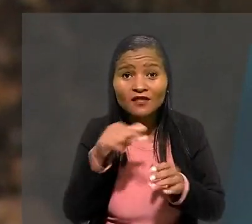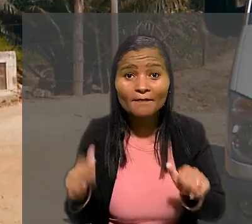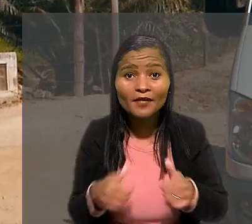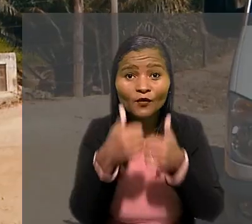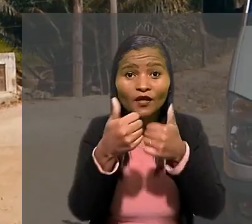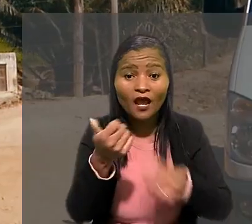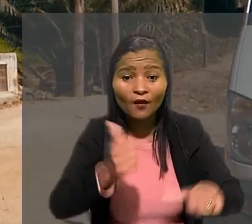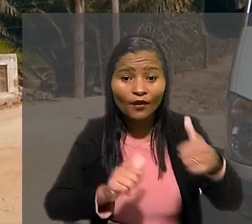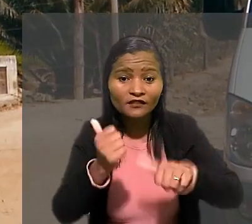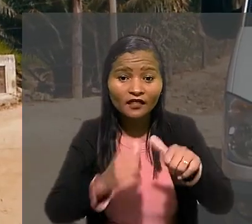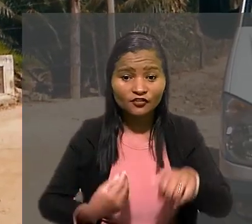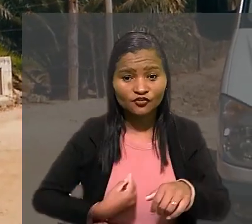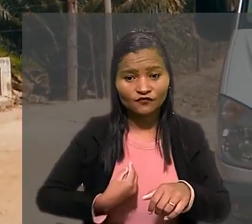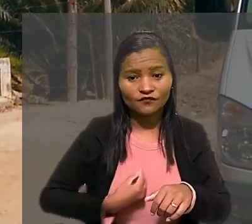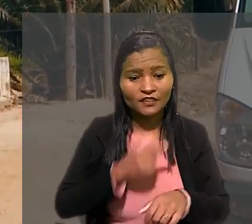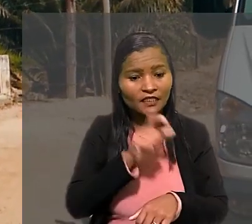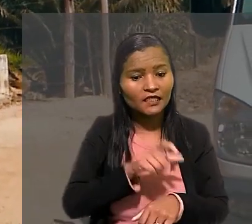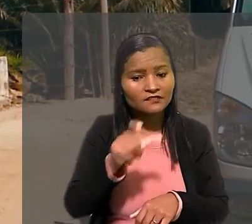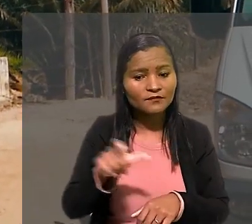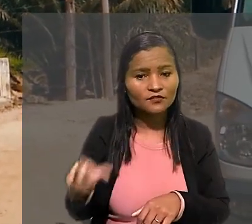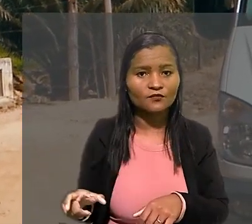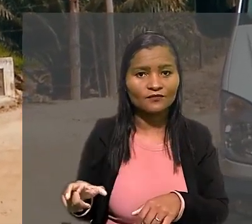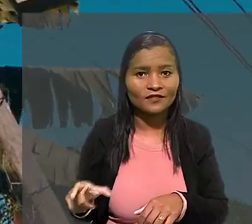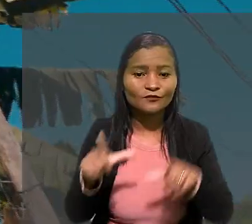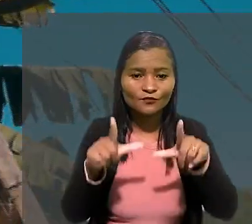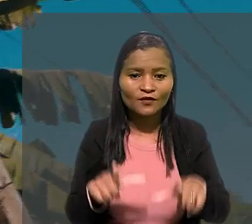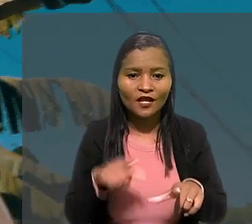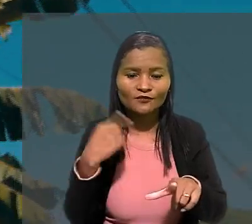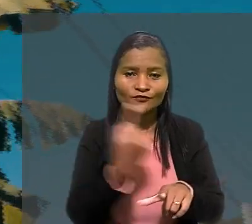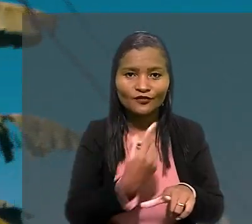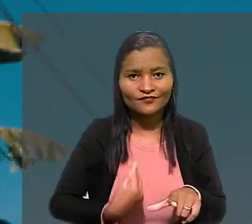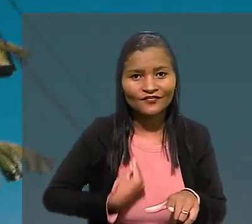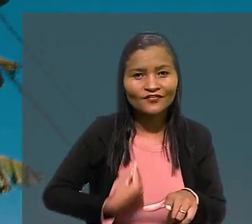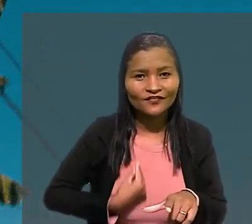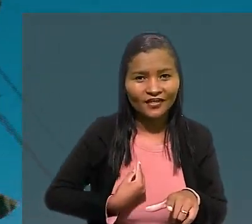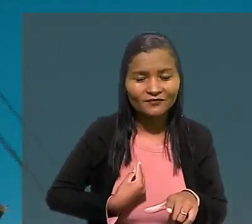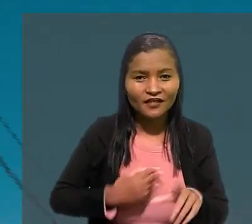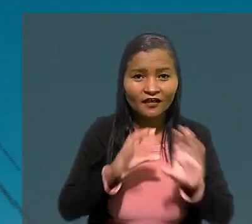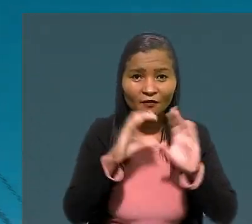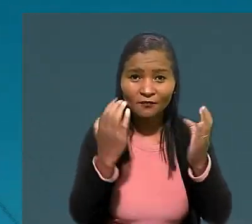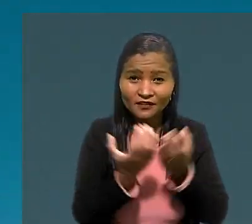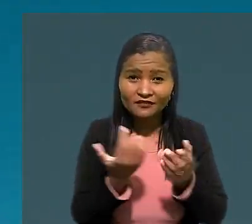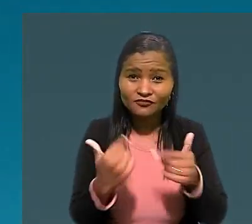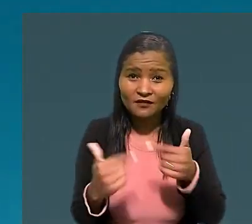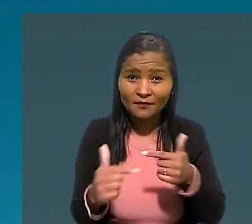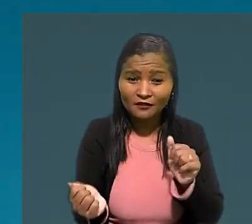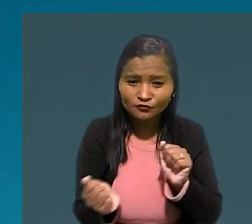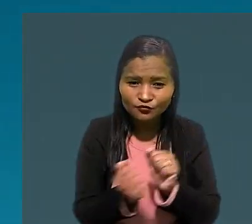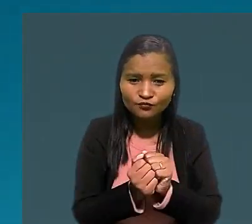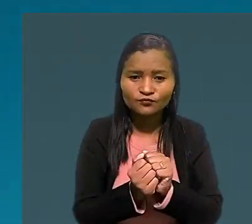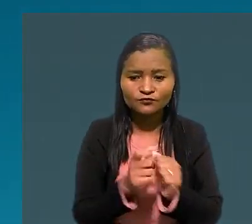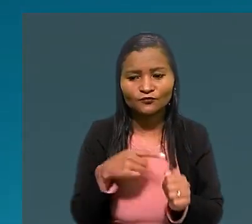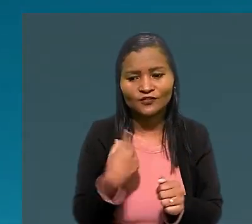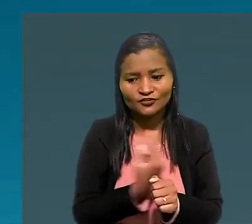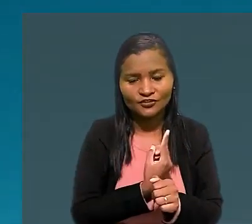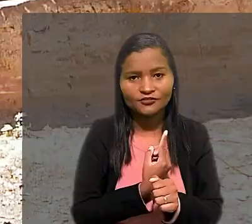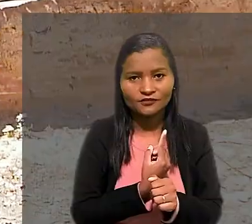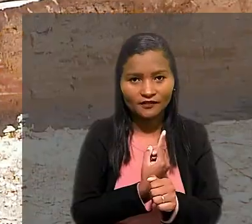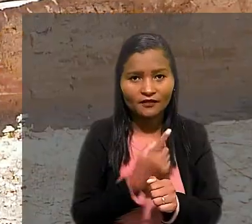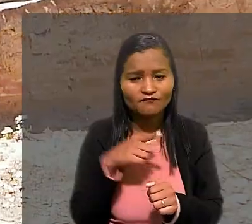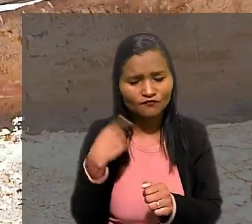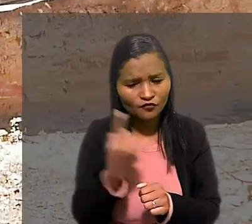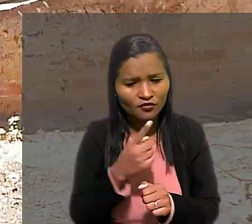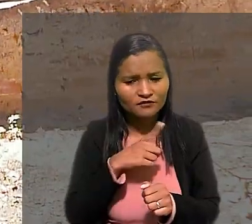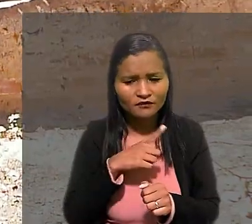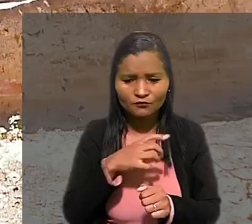das pessoas, melhorar a qualidade de vida nos locais onde a gente atua, né? A comunidade trabalha muito coletivamente com a gente. A gente tem a